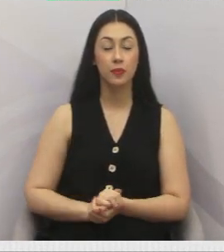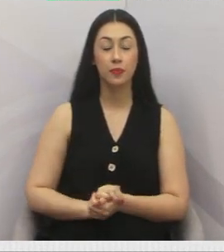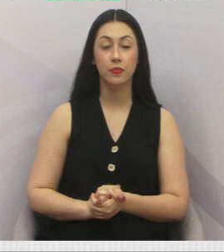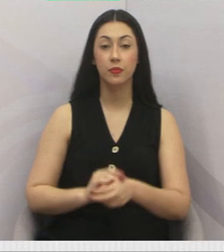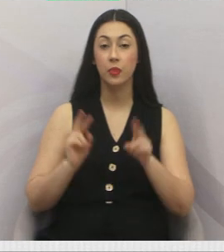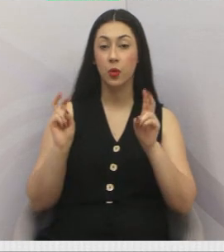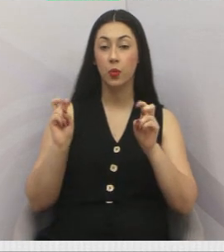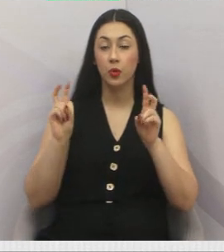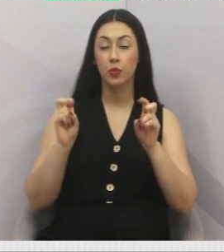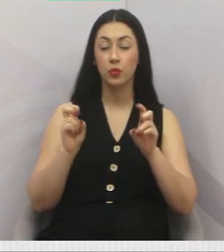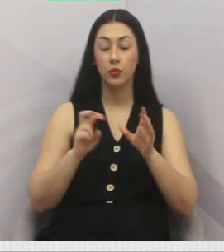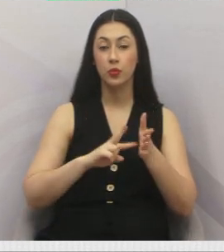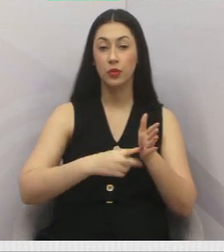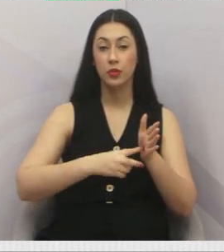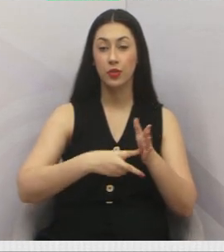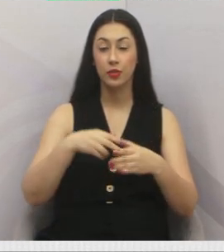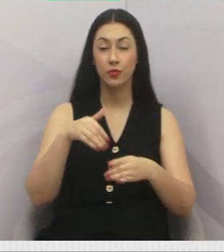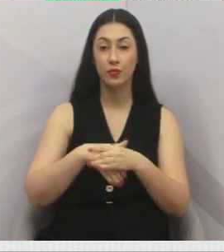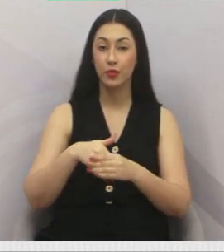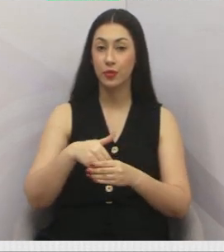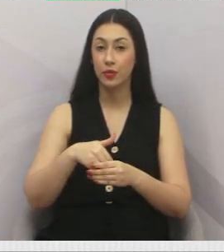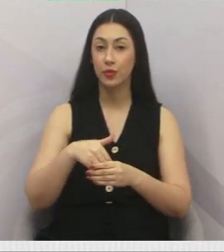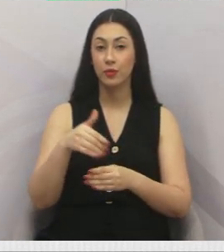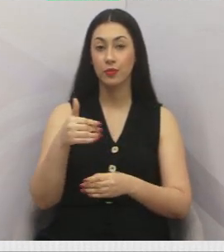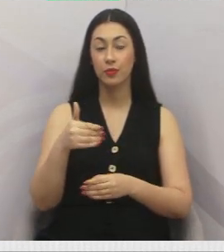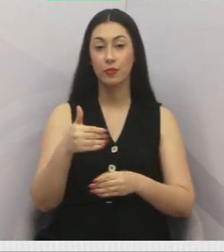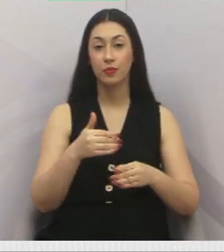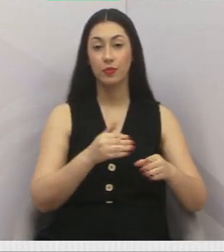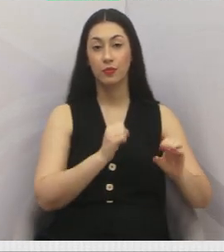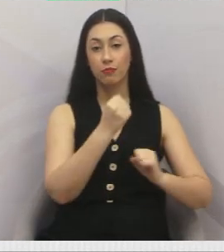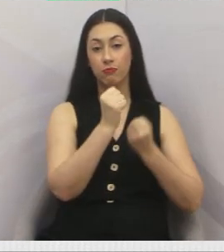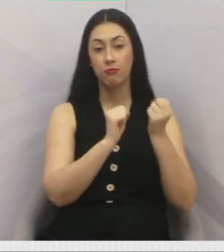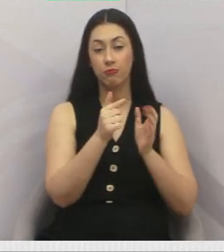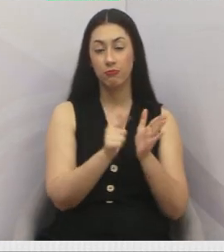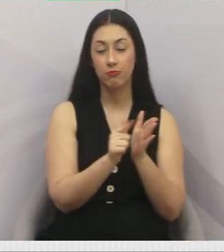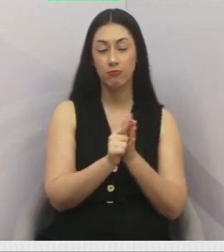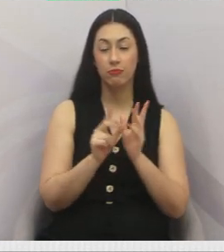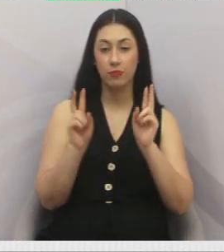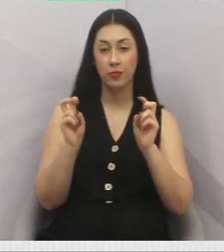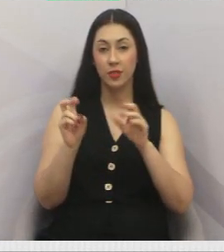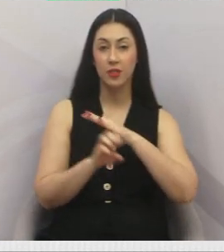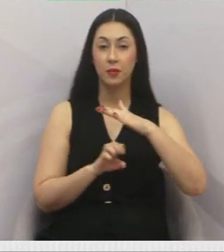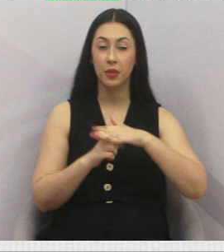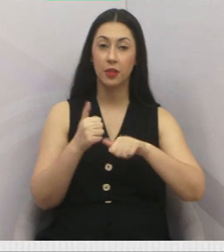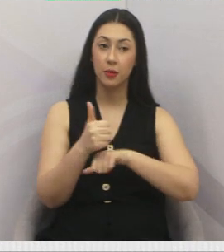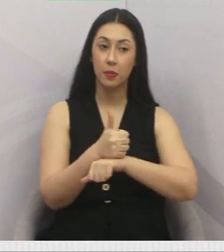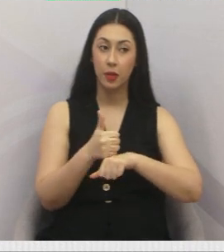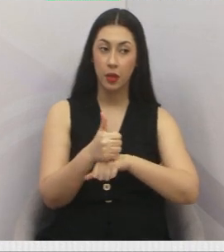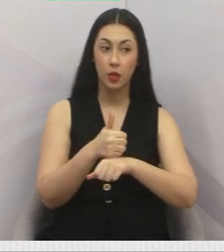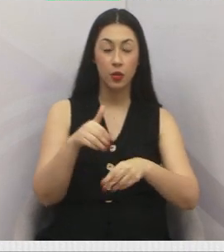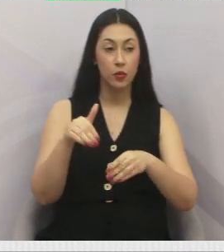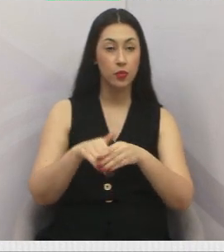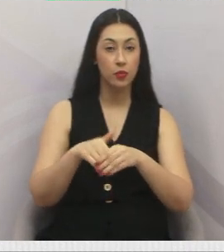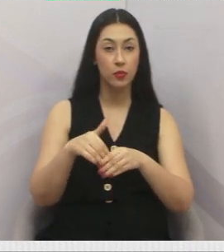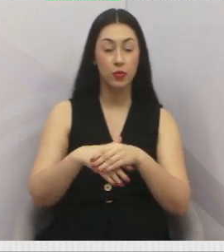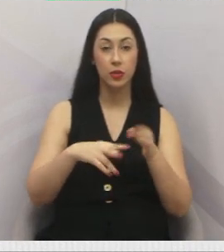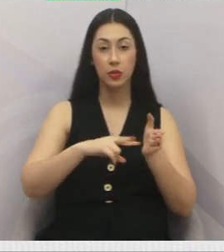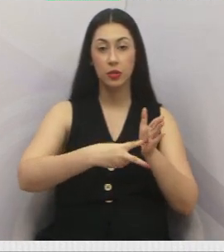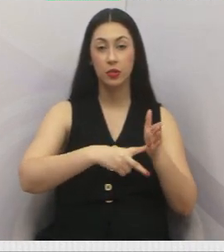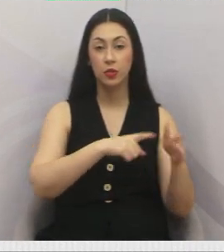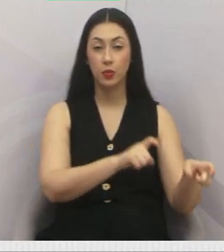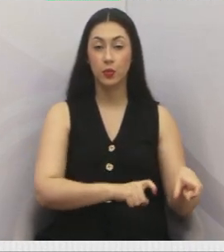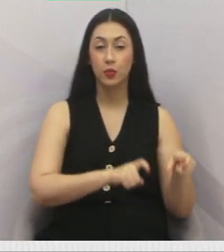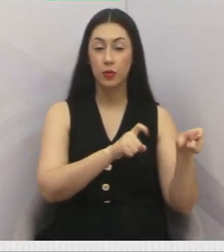Segmento entidade classe sindical, um voto para Sindicato dos Papeleiros. Segmento empresas e entidades profissionais, um voto para Sindicato